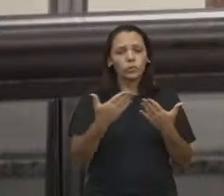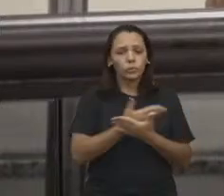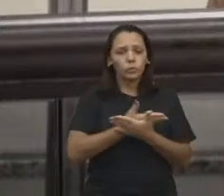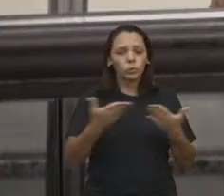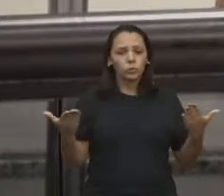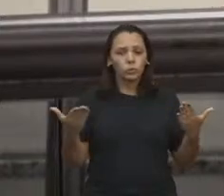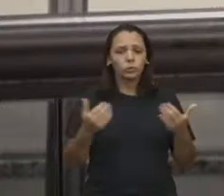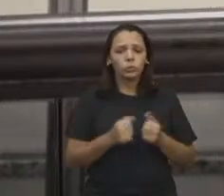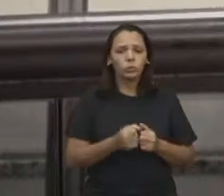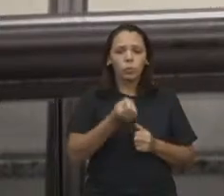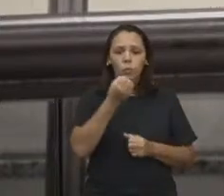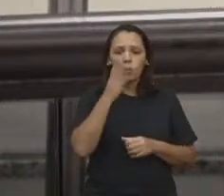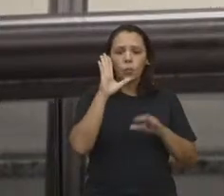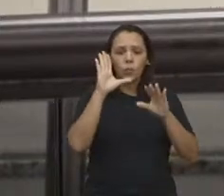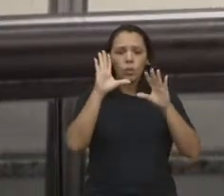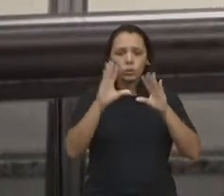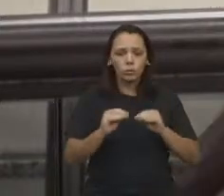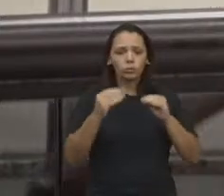todos. Tá? Boa noite.